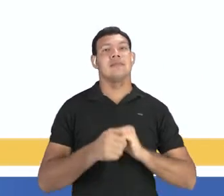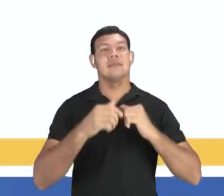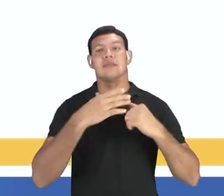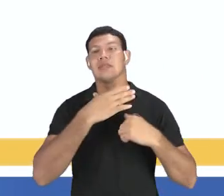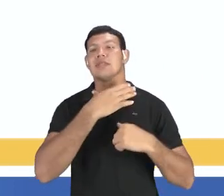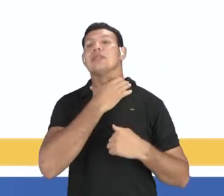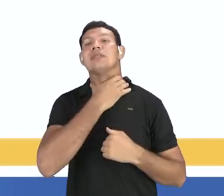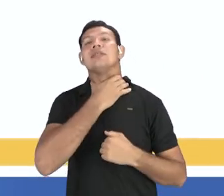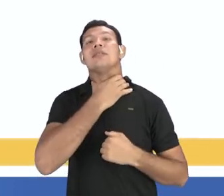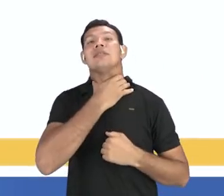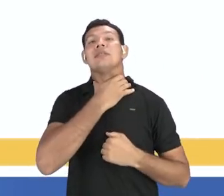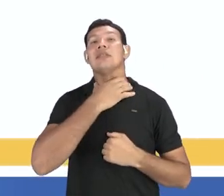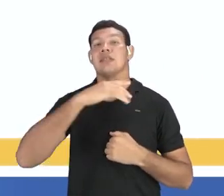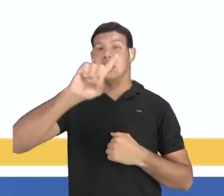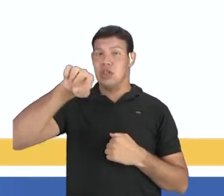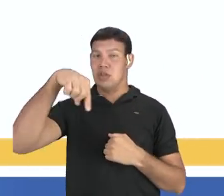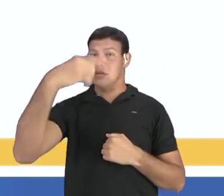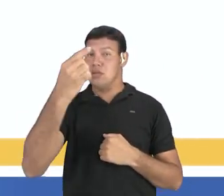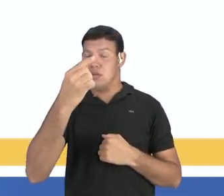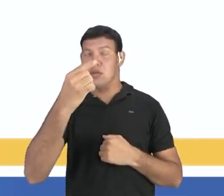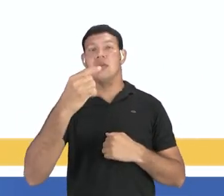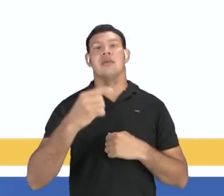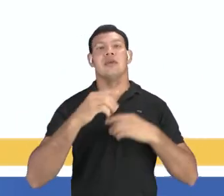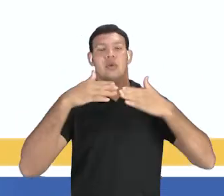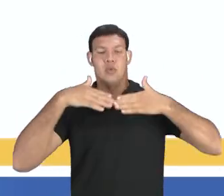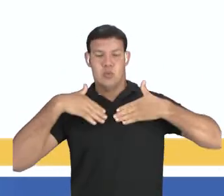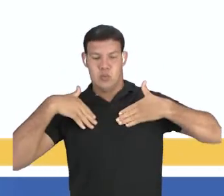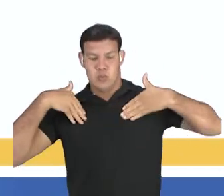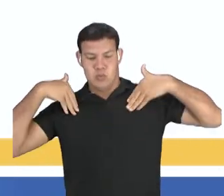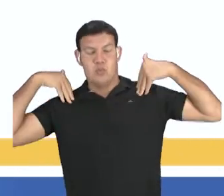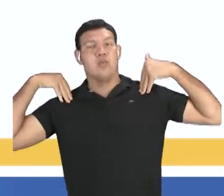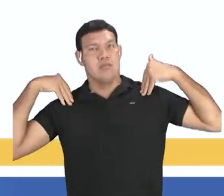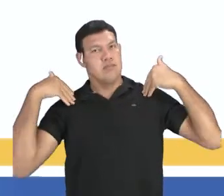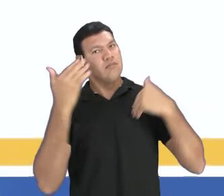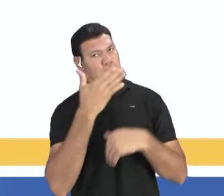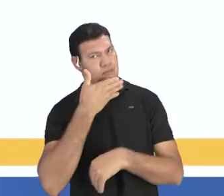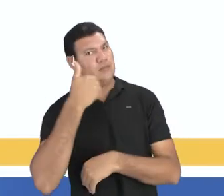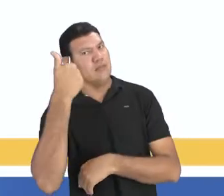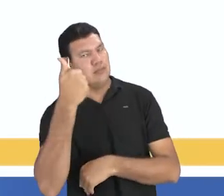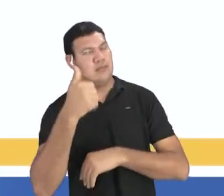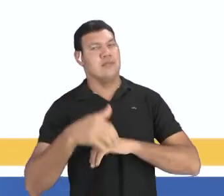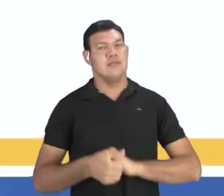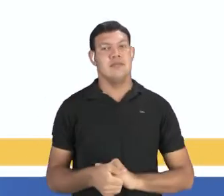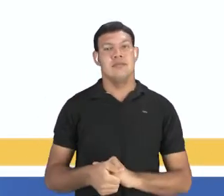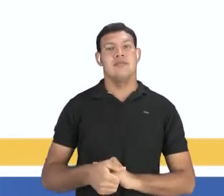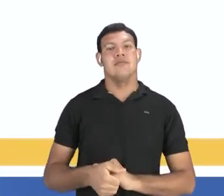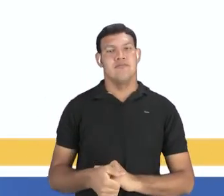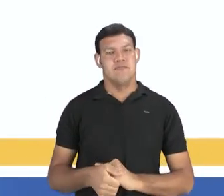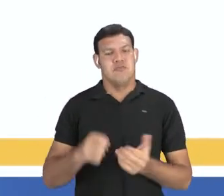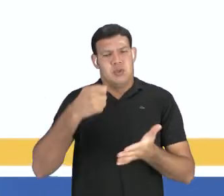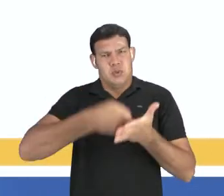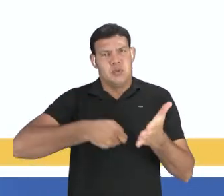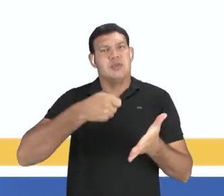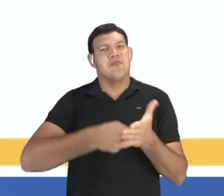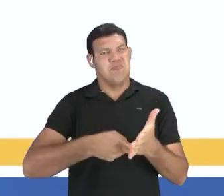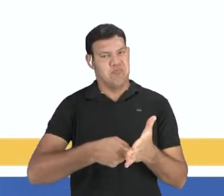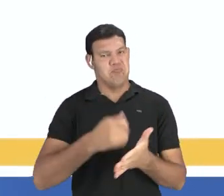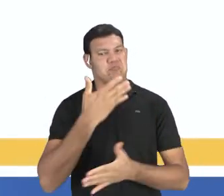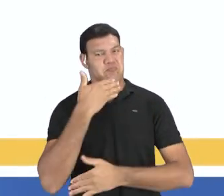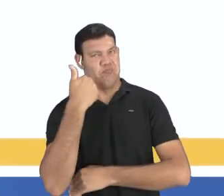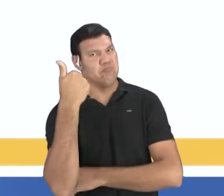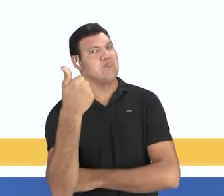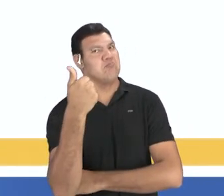de um garrote nela pelo pescoço e depois pelo atrelamento né então isso aumentava a resistência e rendimento do